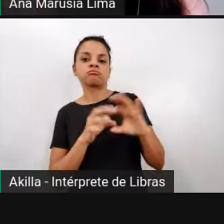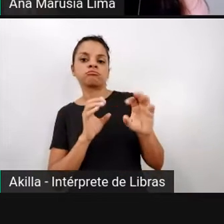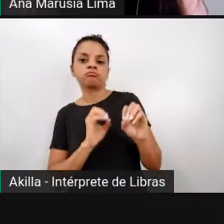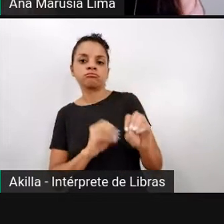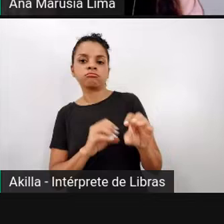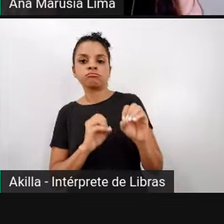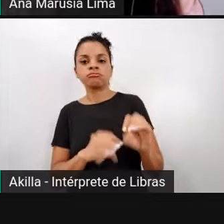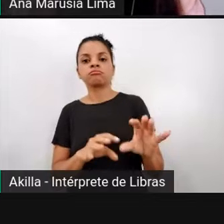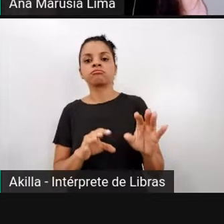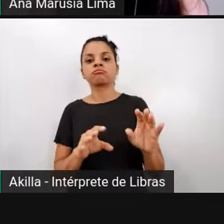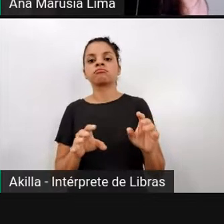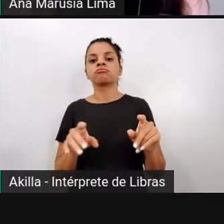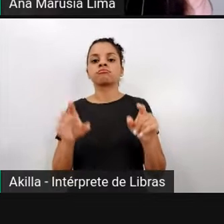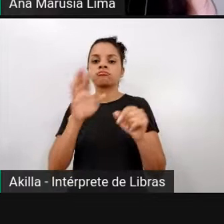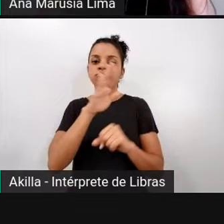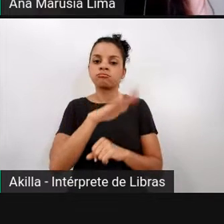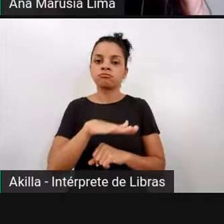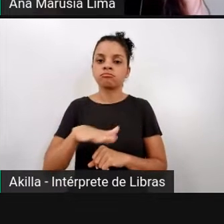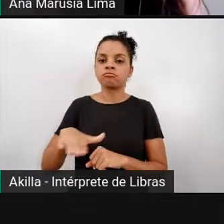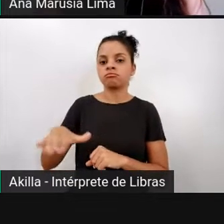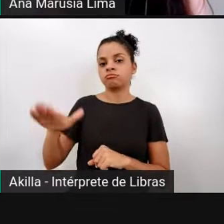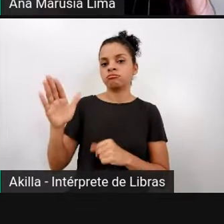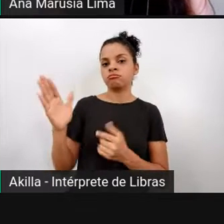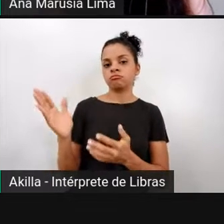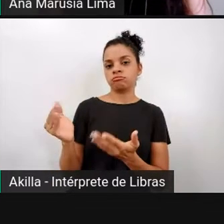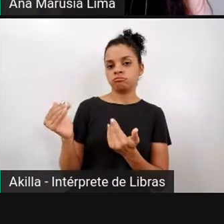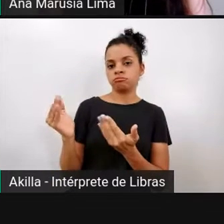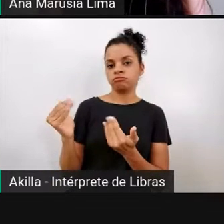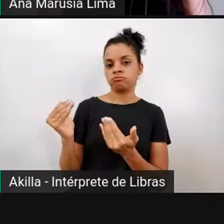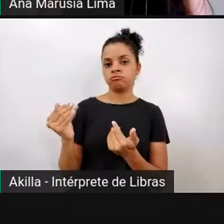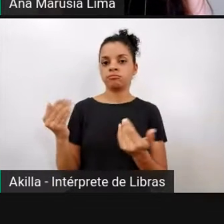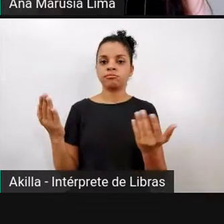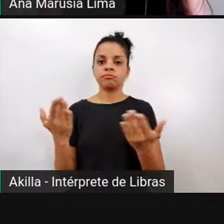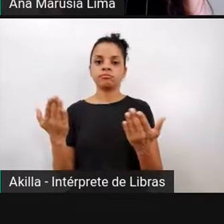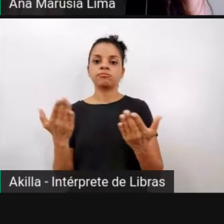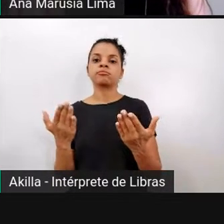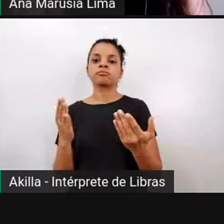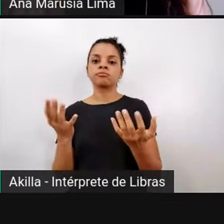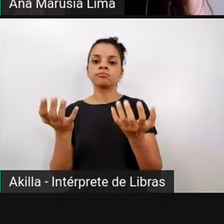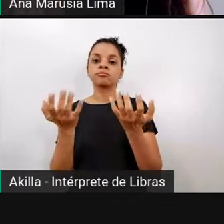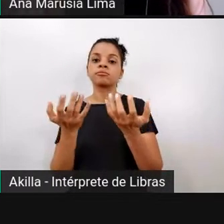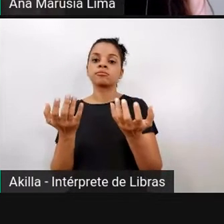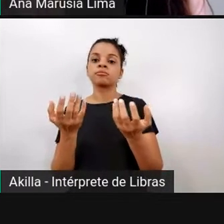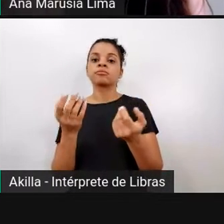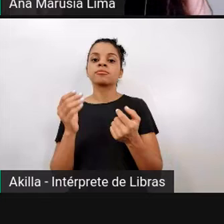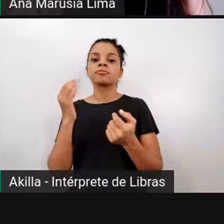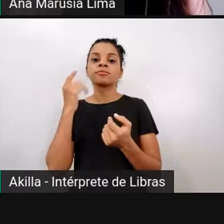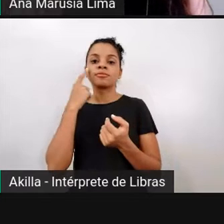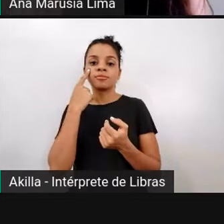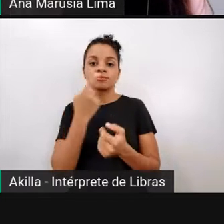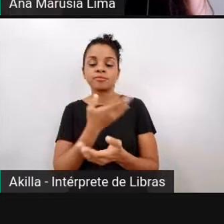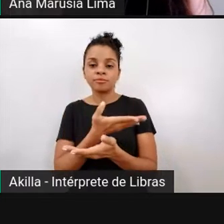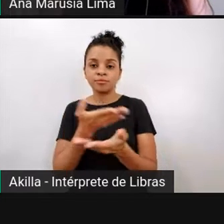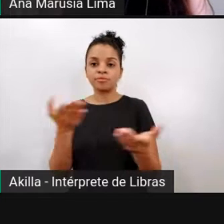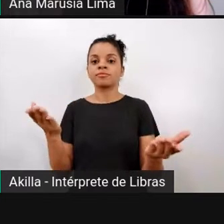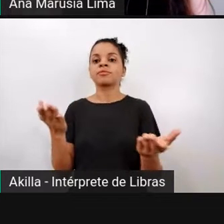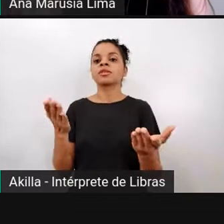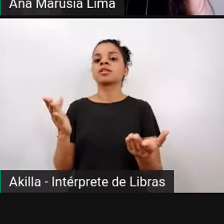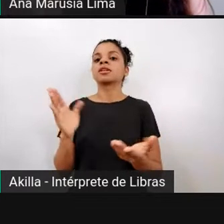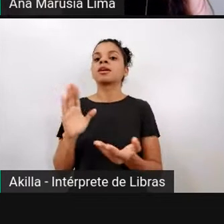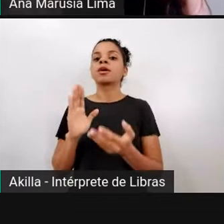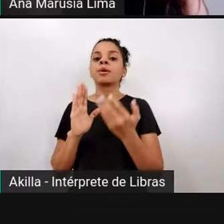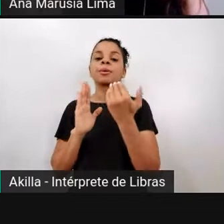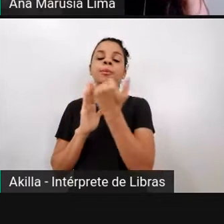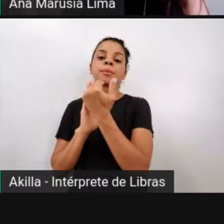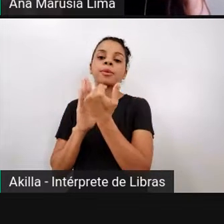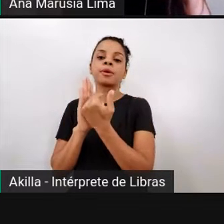público infanto-juvenil, que são as duas ações que eu quero analisar com vocês nessa tarde, que é o programa plenarinho nativo da Rede Câmara, e